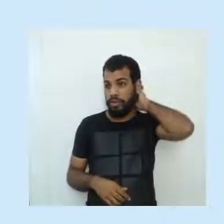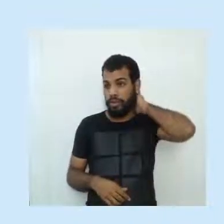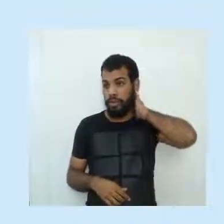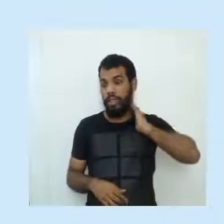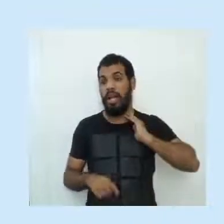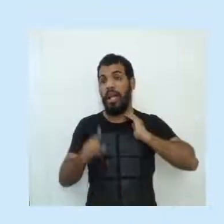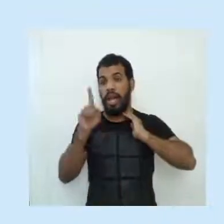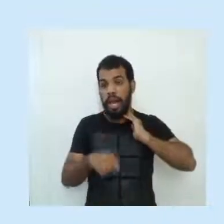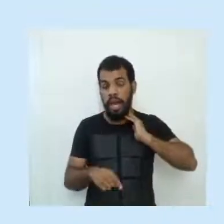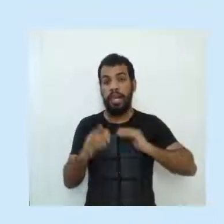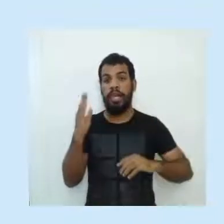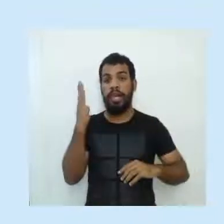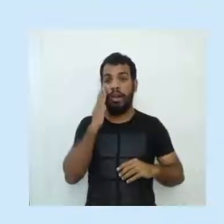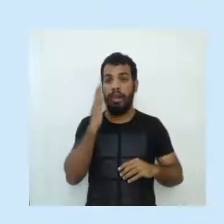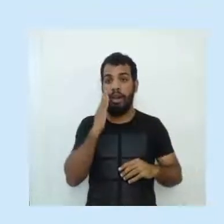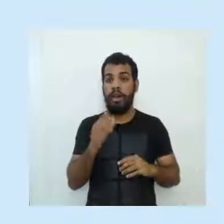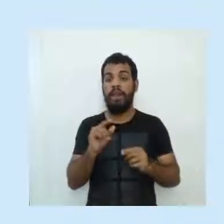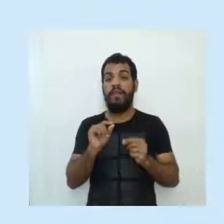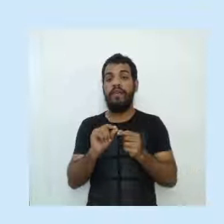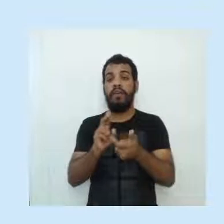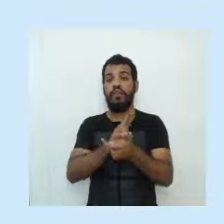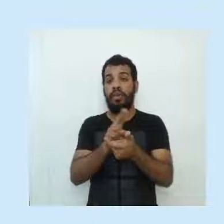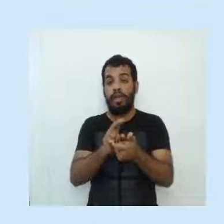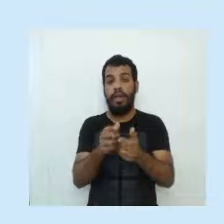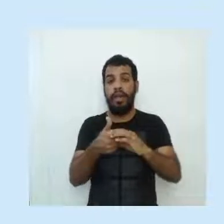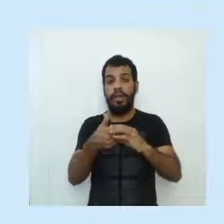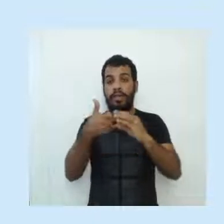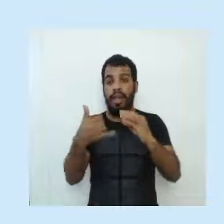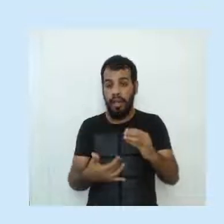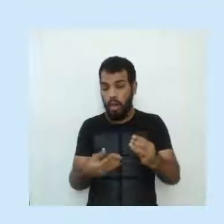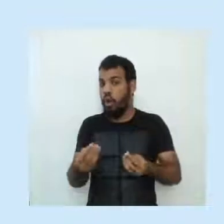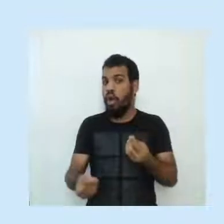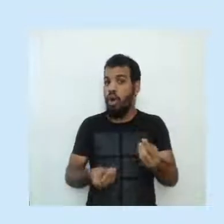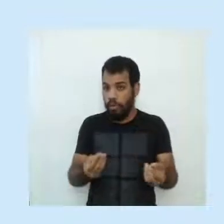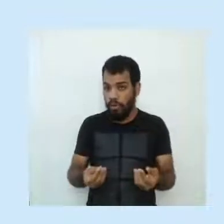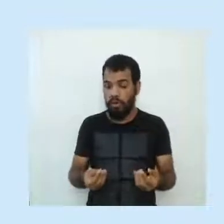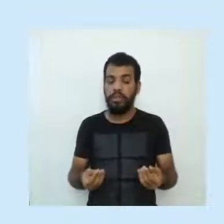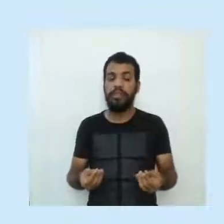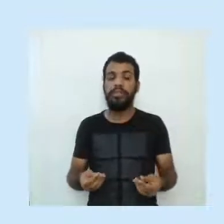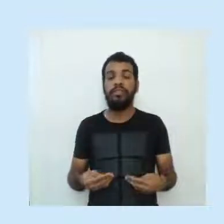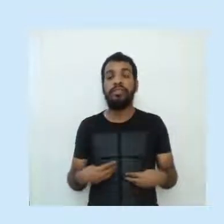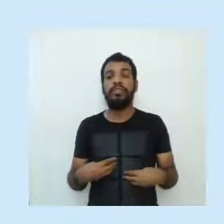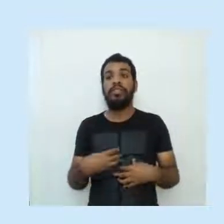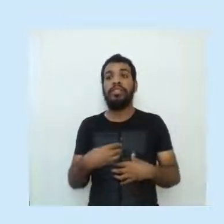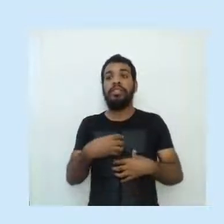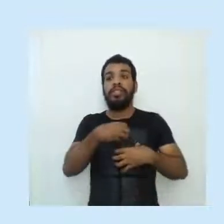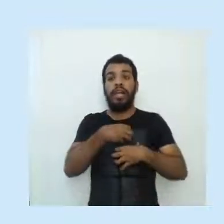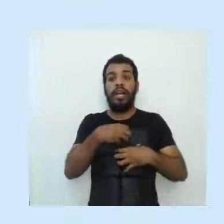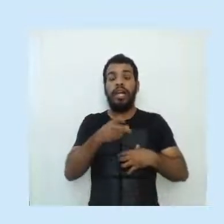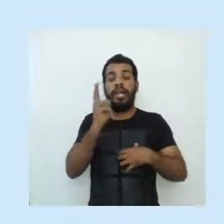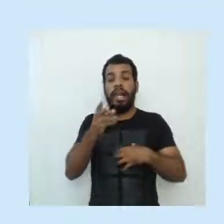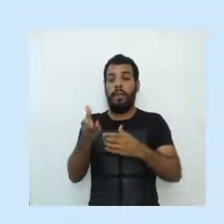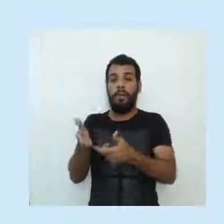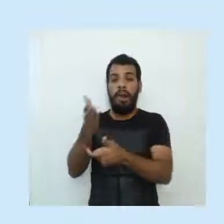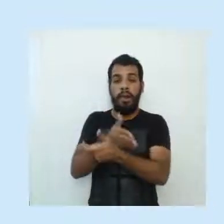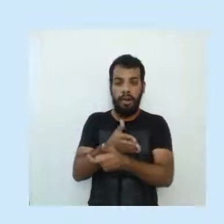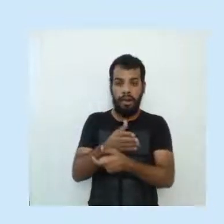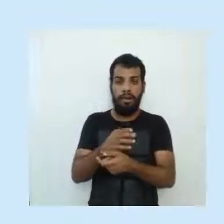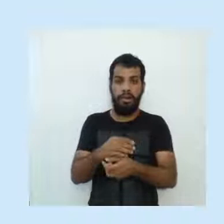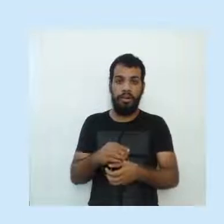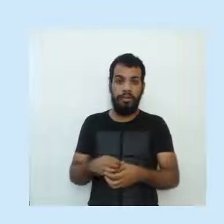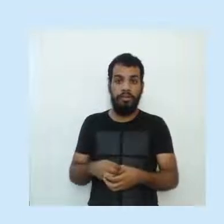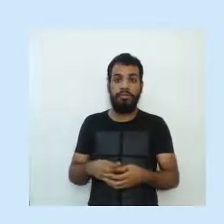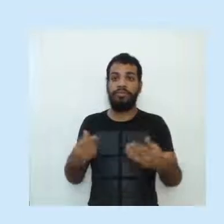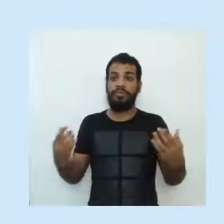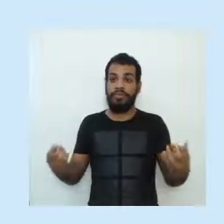para evidenciar o substantivo, para caracterizar o substantivo, ela sempre antecede o substantivo. Nesse